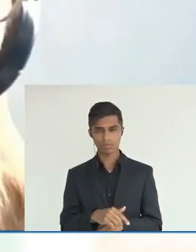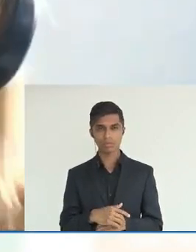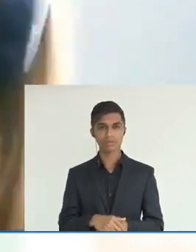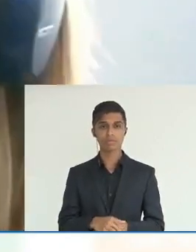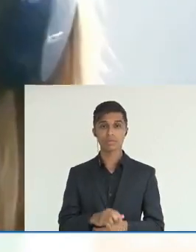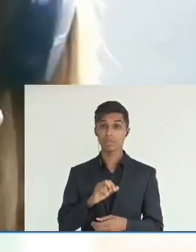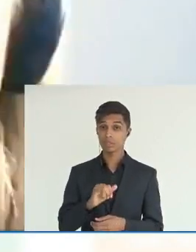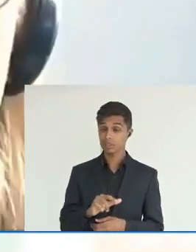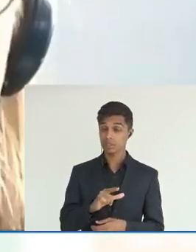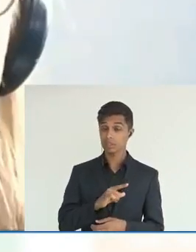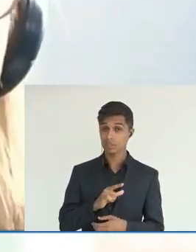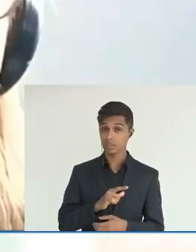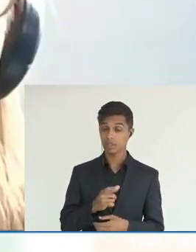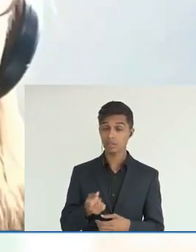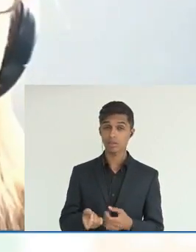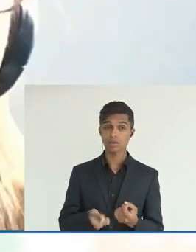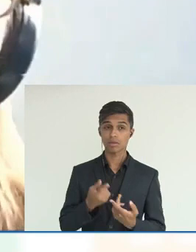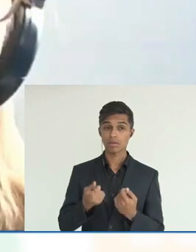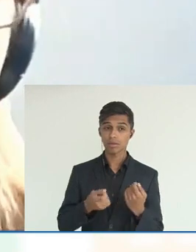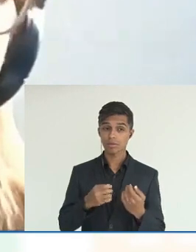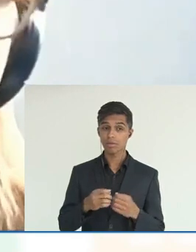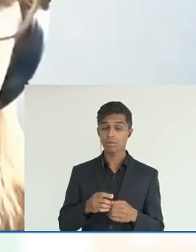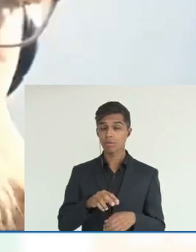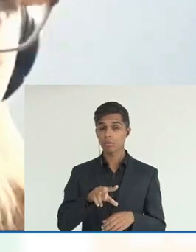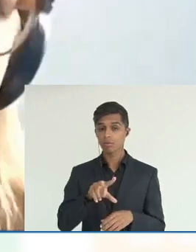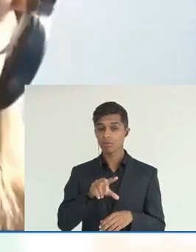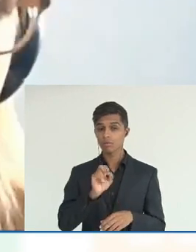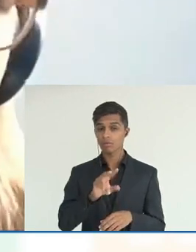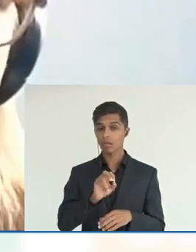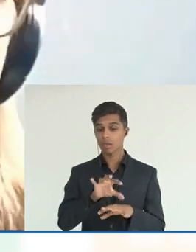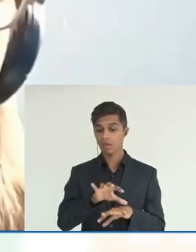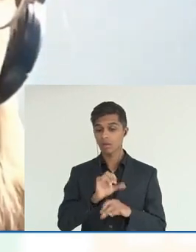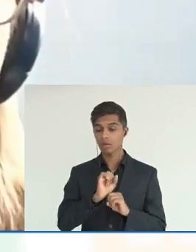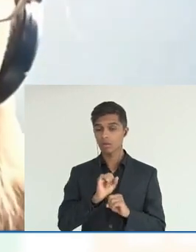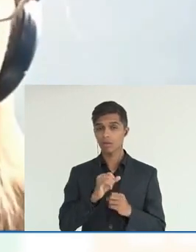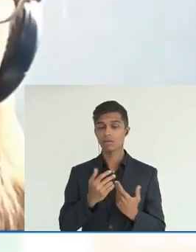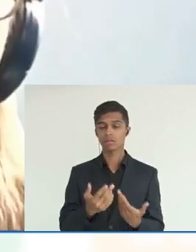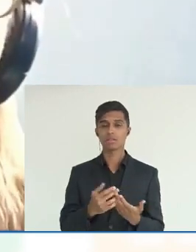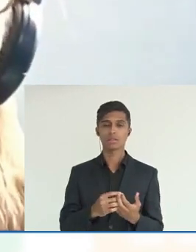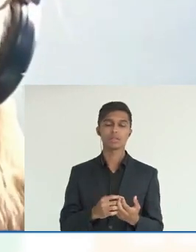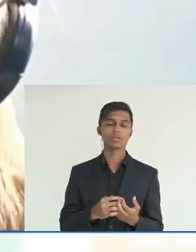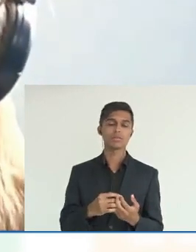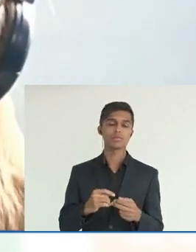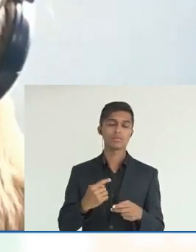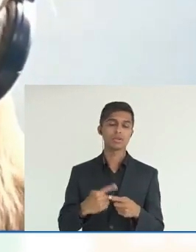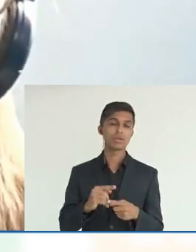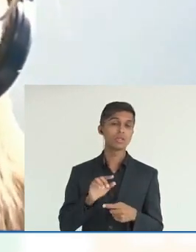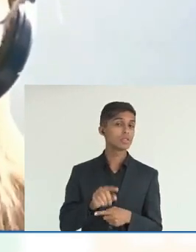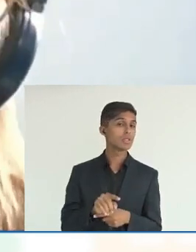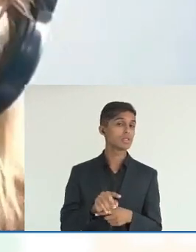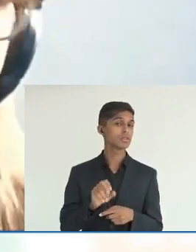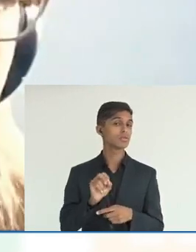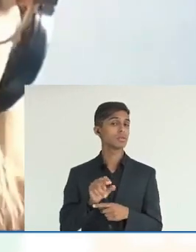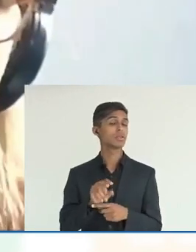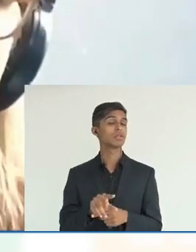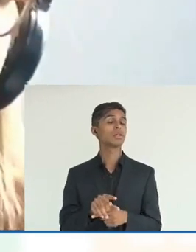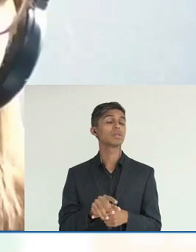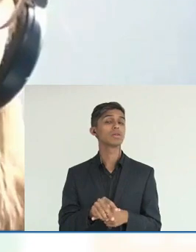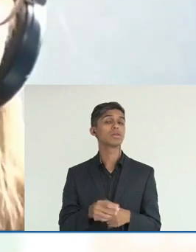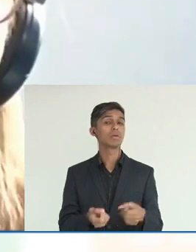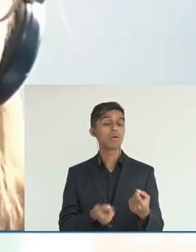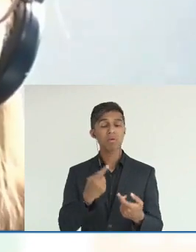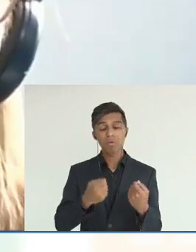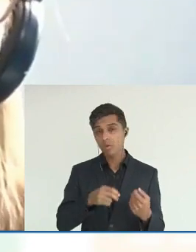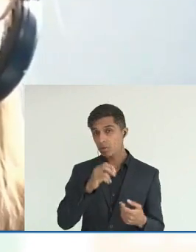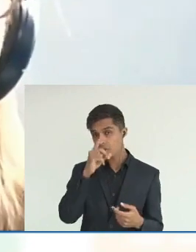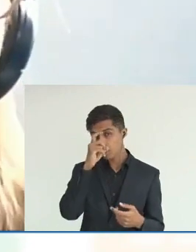está tendo algum tipo de intoxicação, algum efeito adverso, alguma informação que algum hospital,